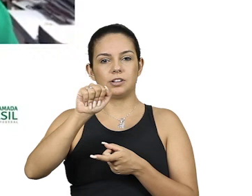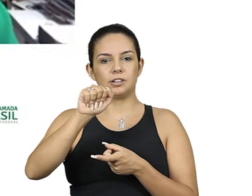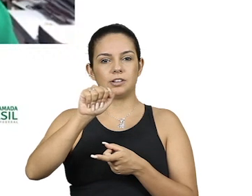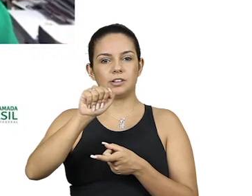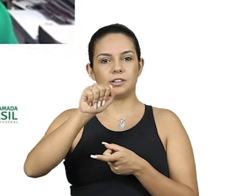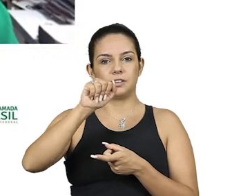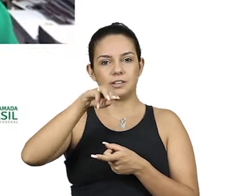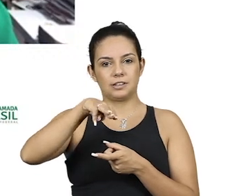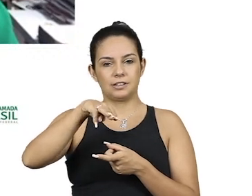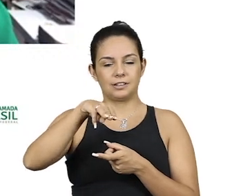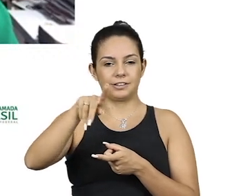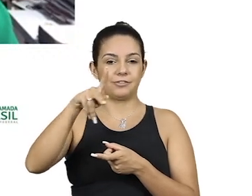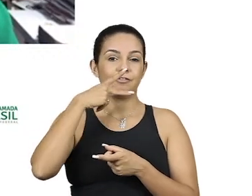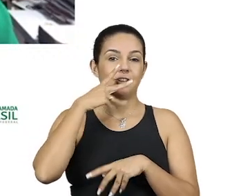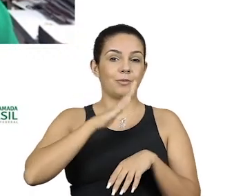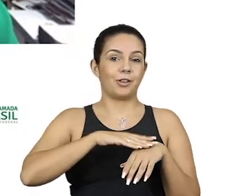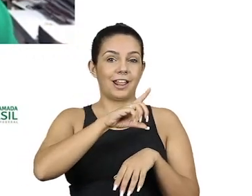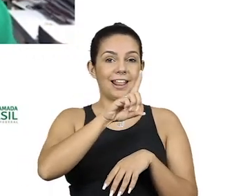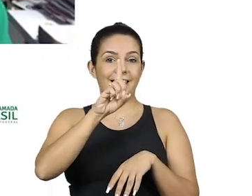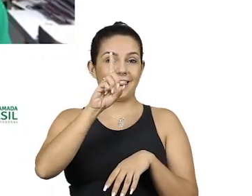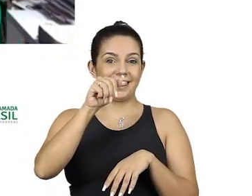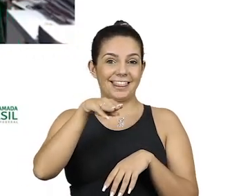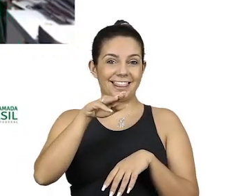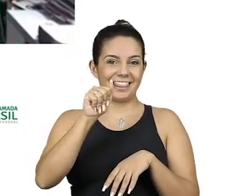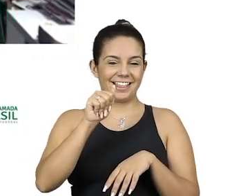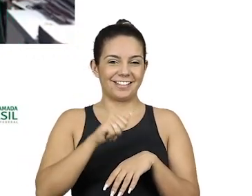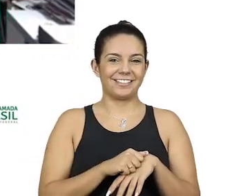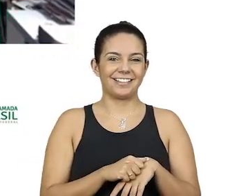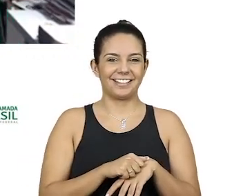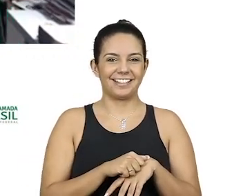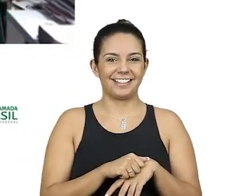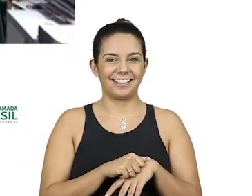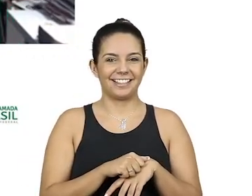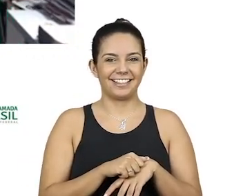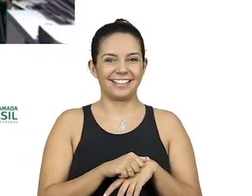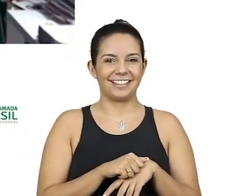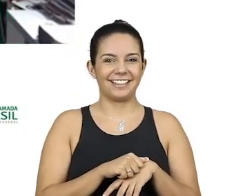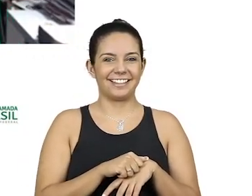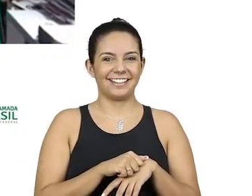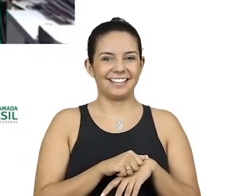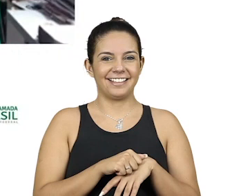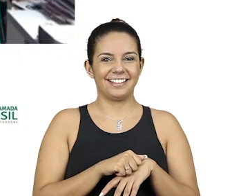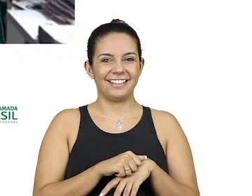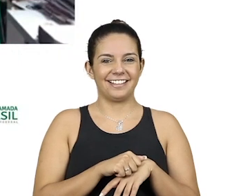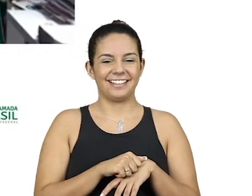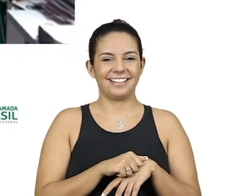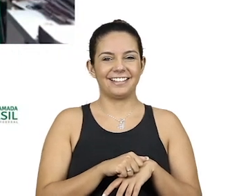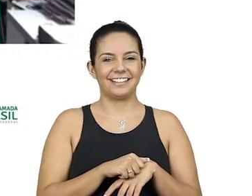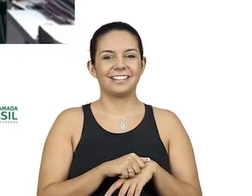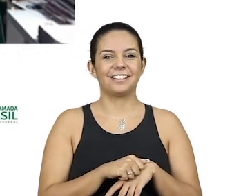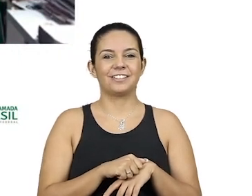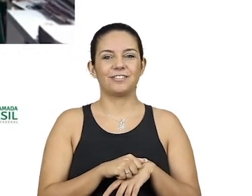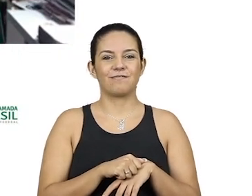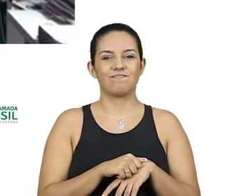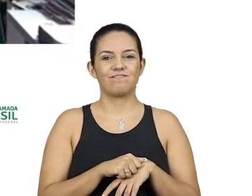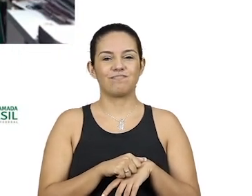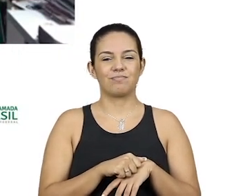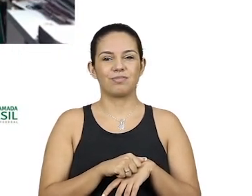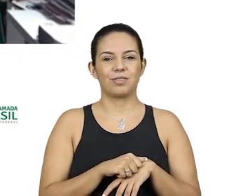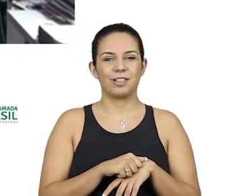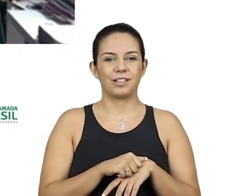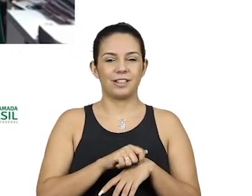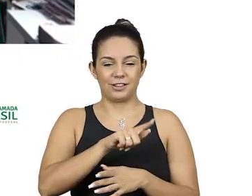é a maior dama da literatura brasileira. Isso é o que falo, não é você não, Juca, mas tudo bem, vou deixar você falar. São incursões de